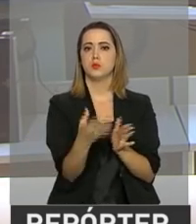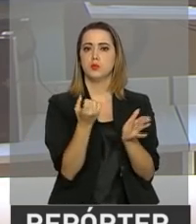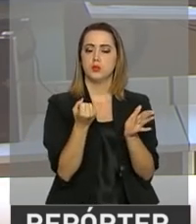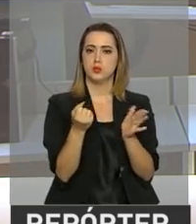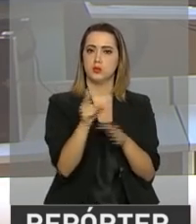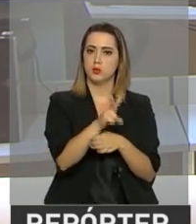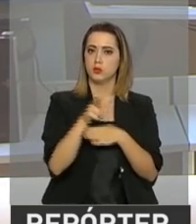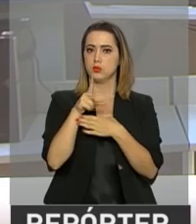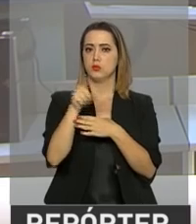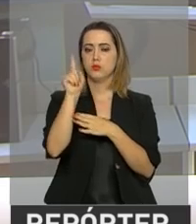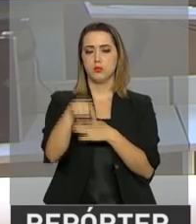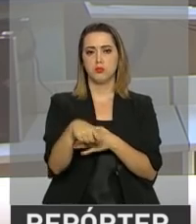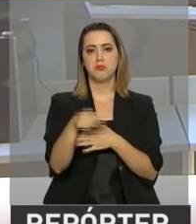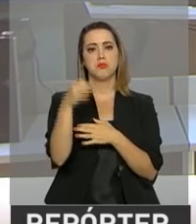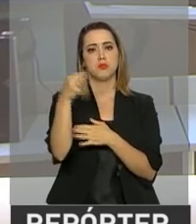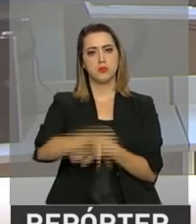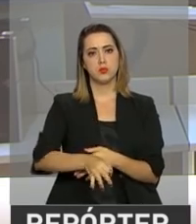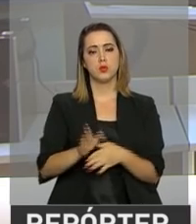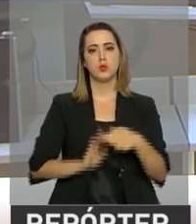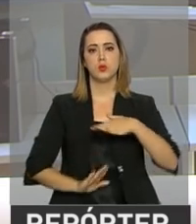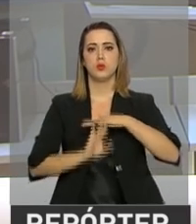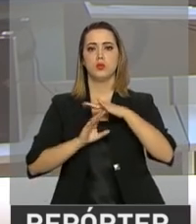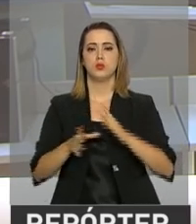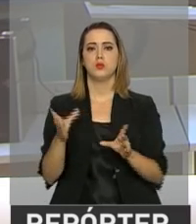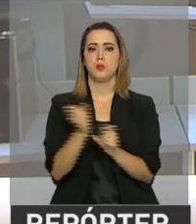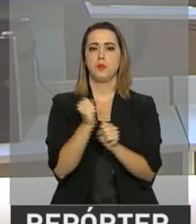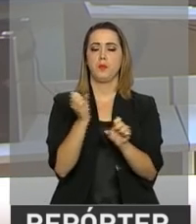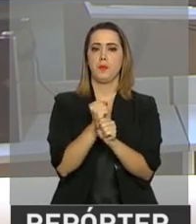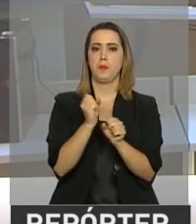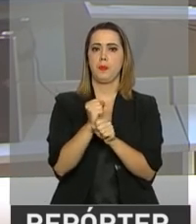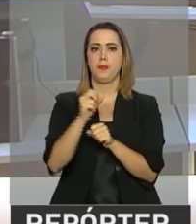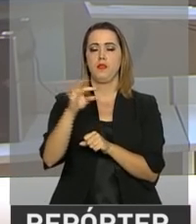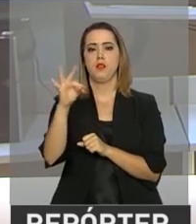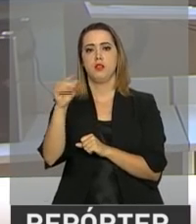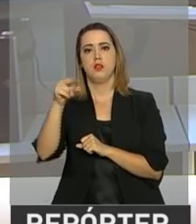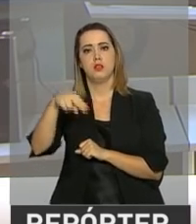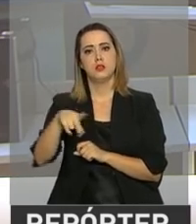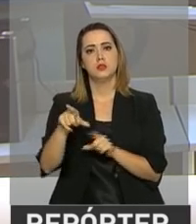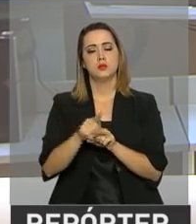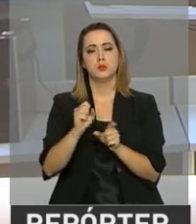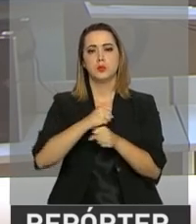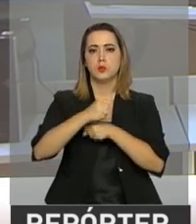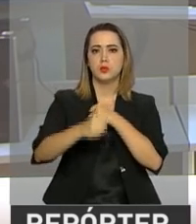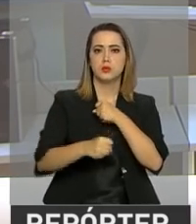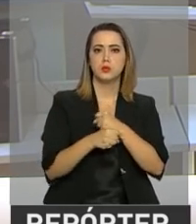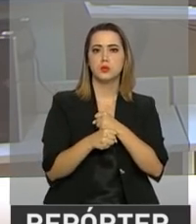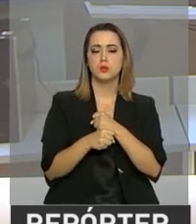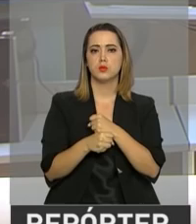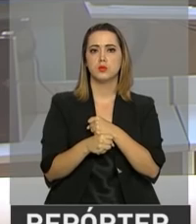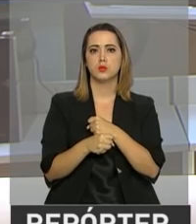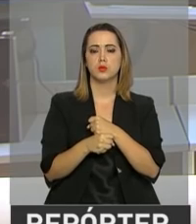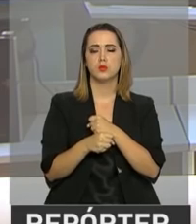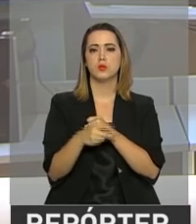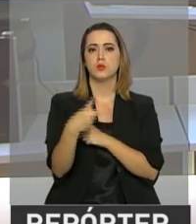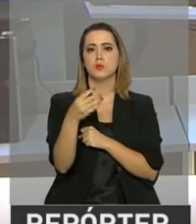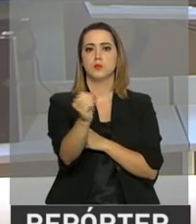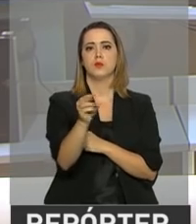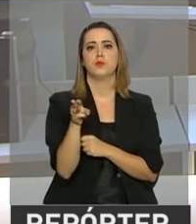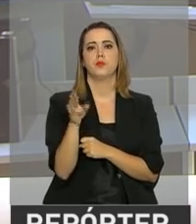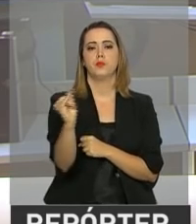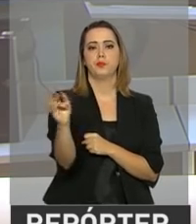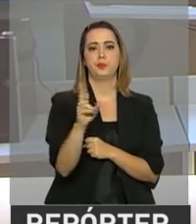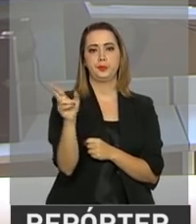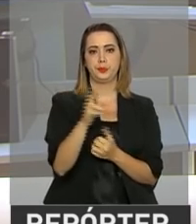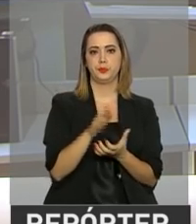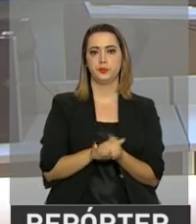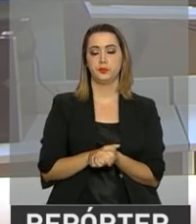empréstimos é compatível com o limite de cálculo pelo Tesouro Nacional para o ano que vem Aliás para o ano que é de R 20 bilhões